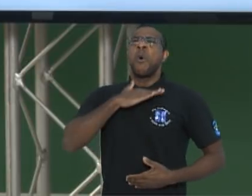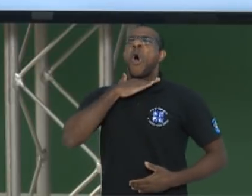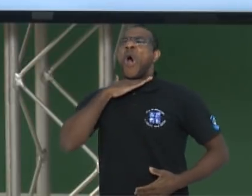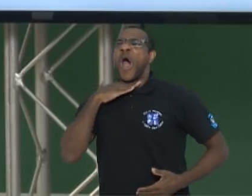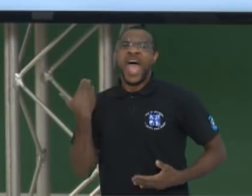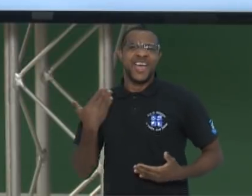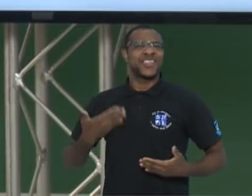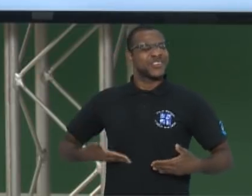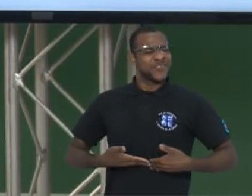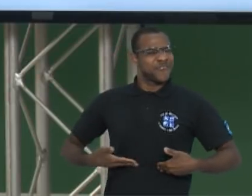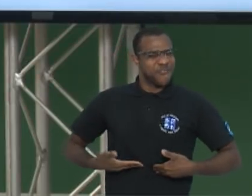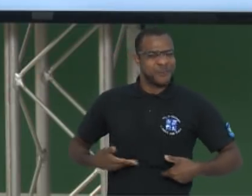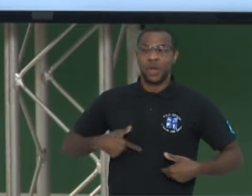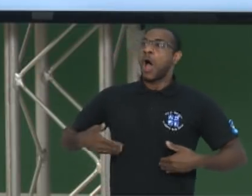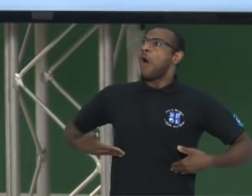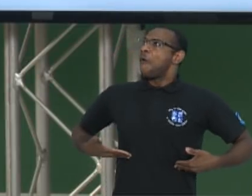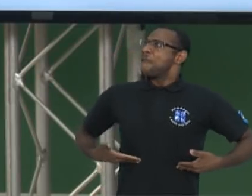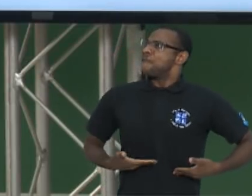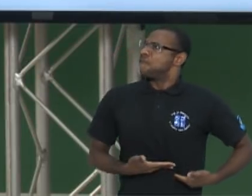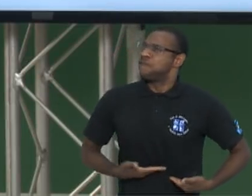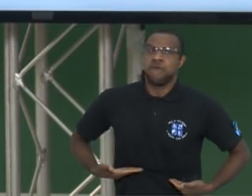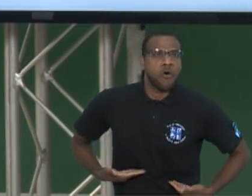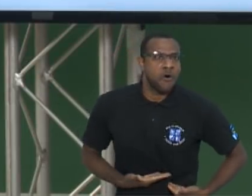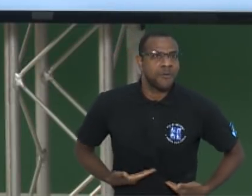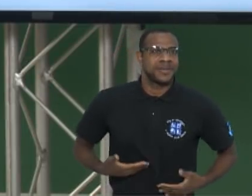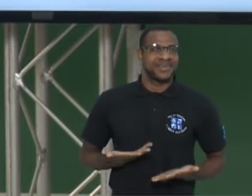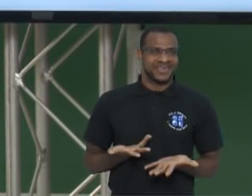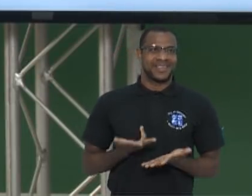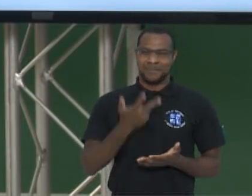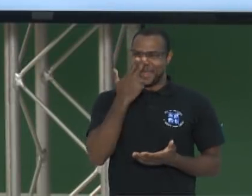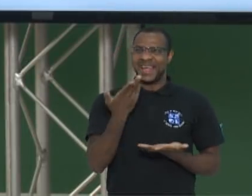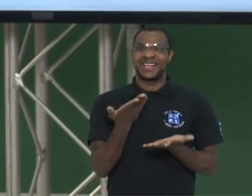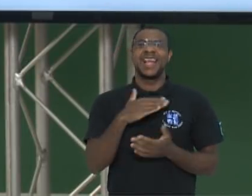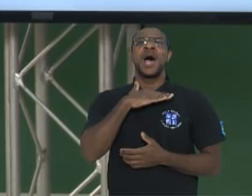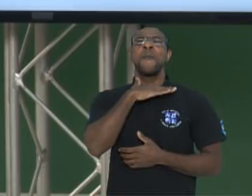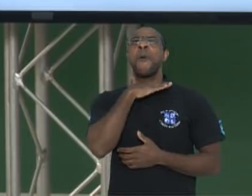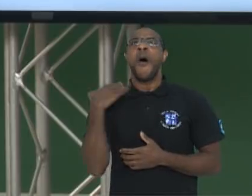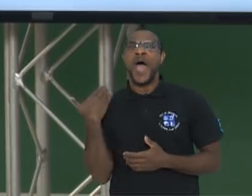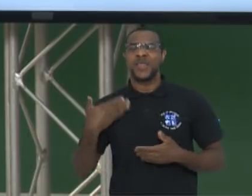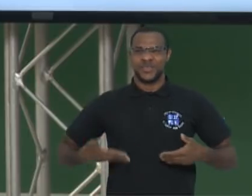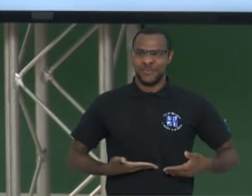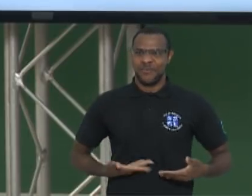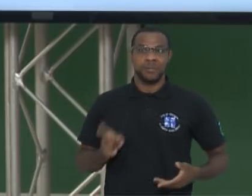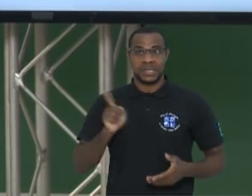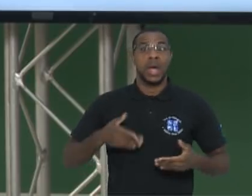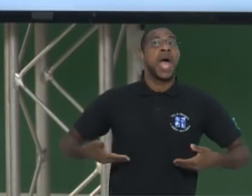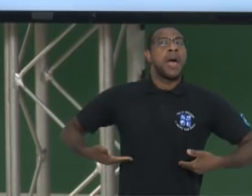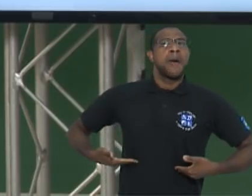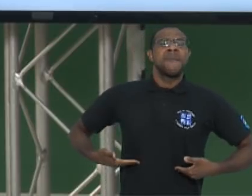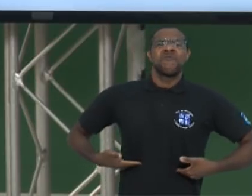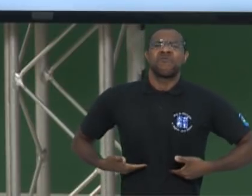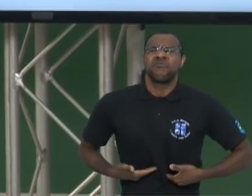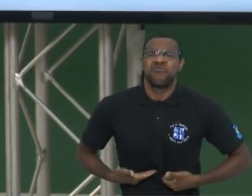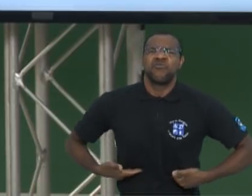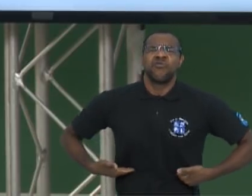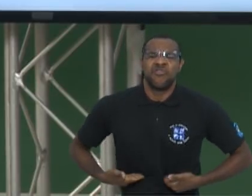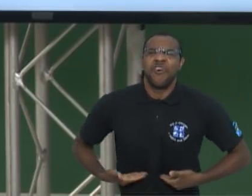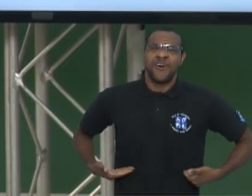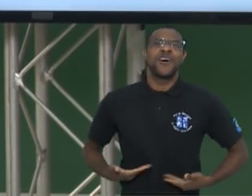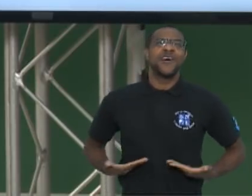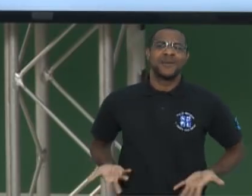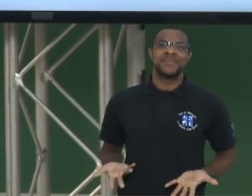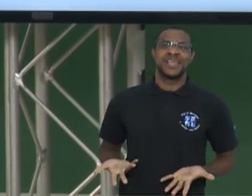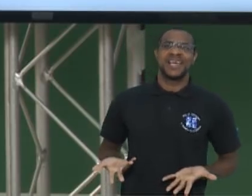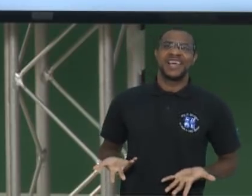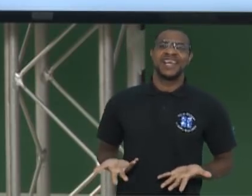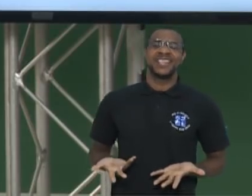que a pessoa não vai morrer de fome nesse contexto, né? Ela tem ali o alimento, mas as pessoas às vezes fazem essa hipérbole, esse